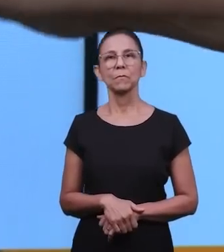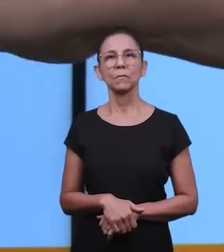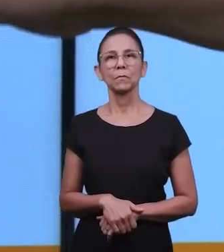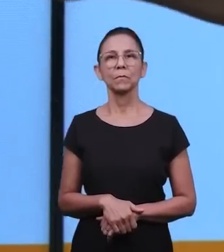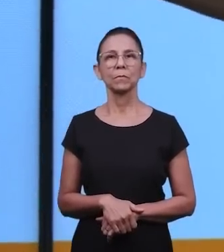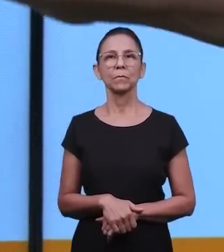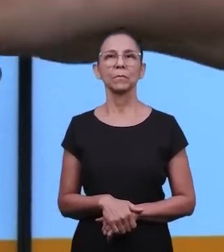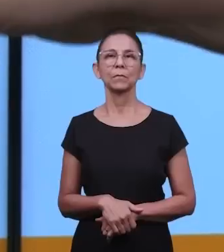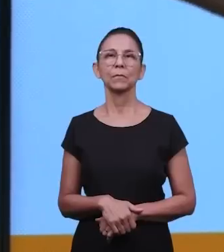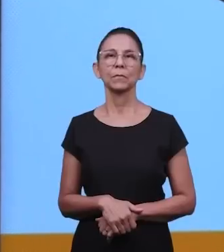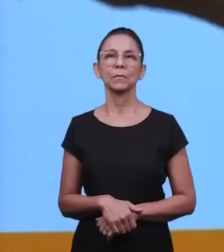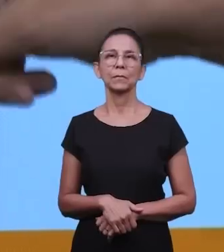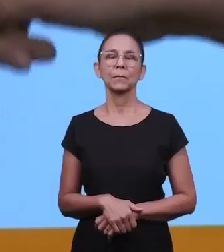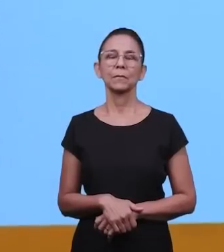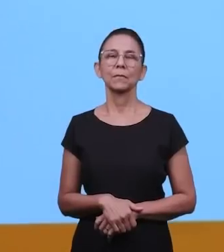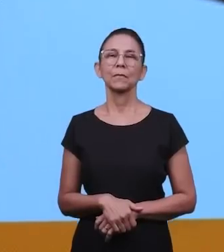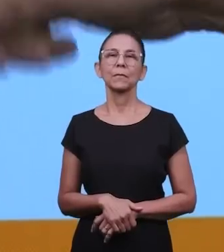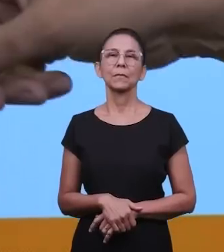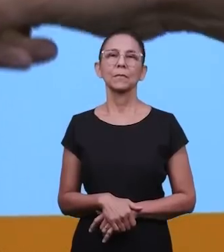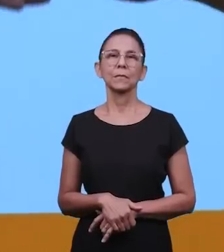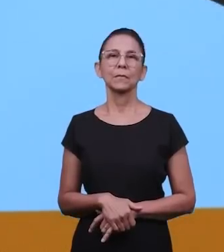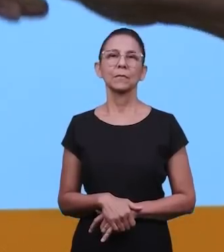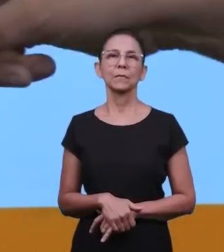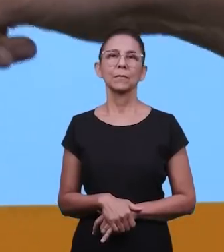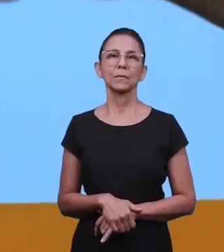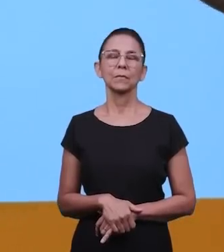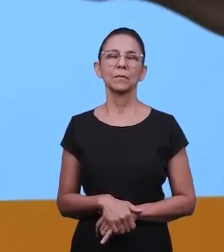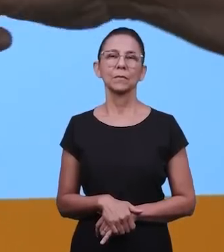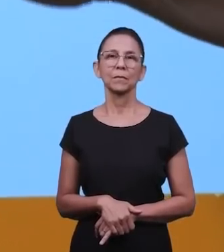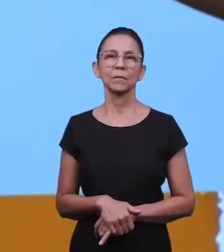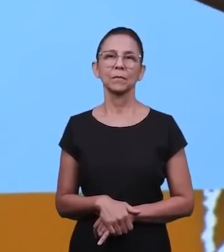Sol, sol, sol, mi, sol, si.